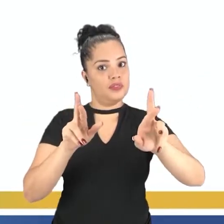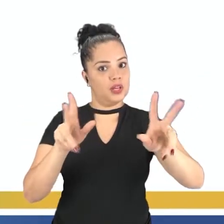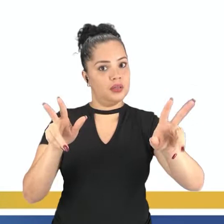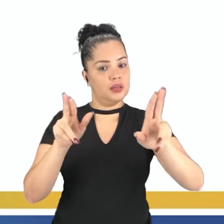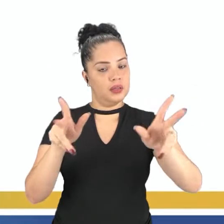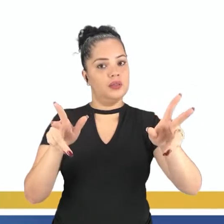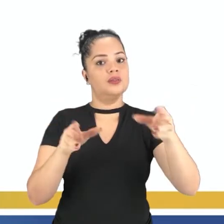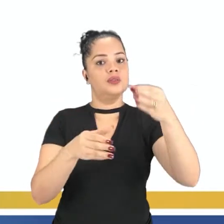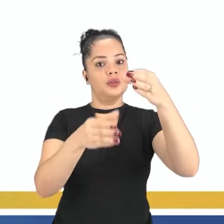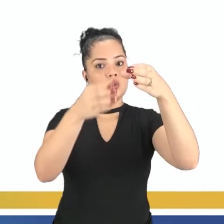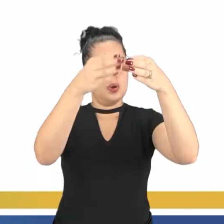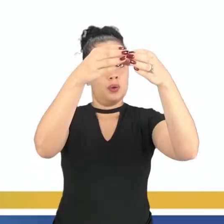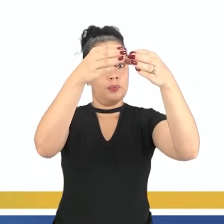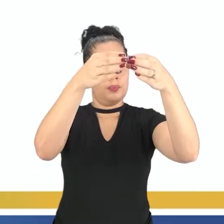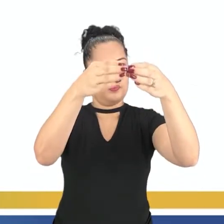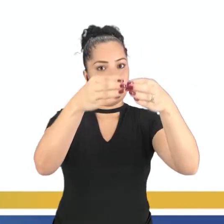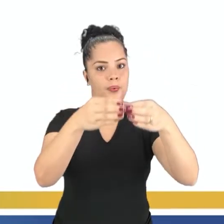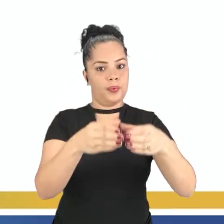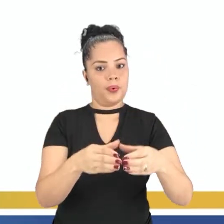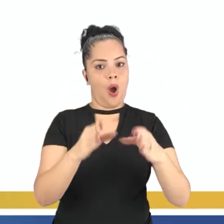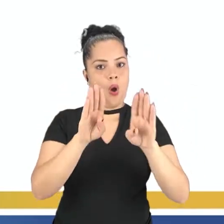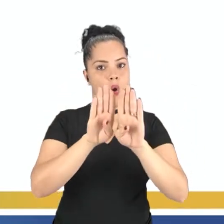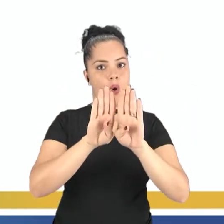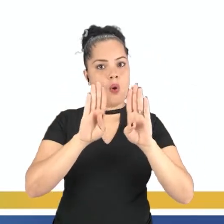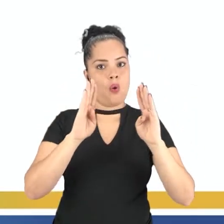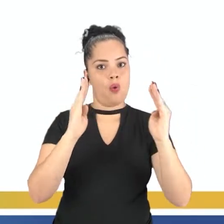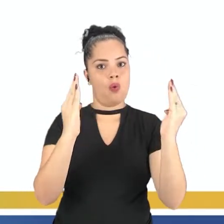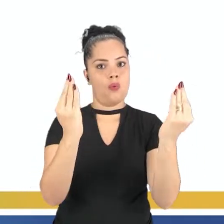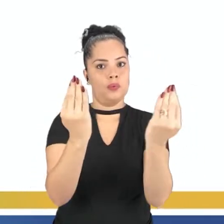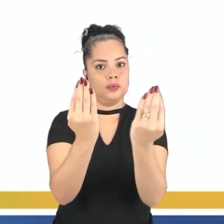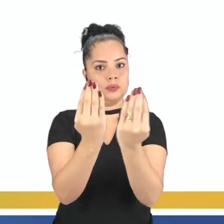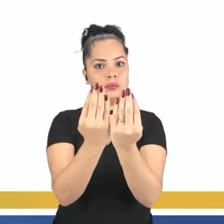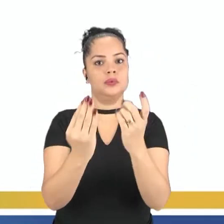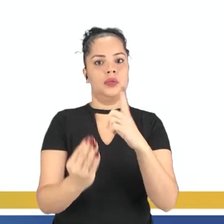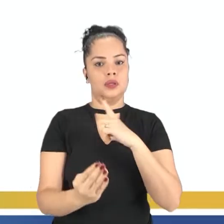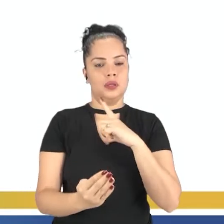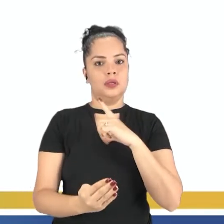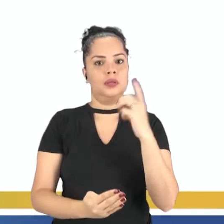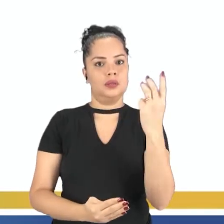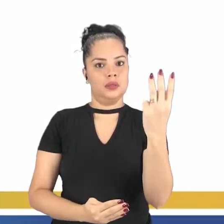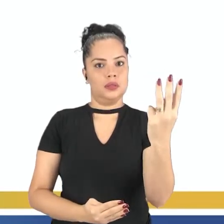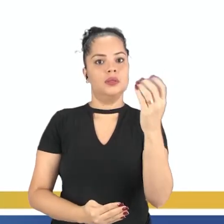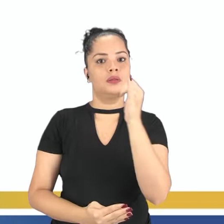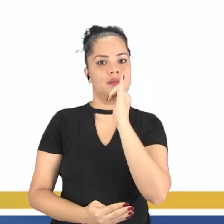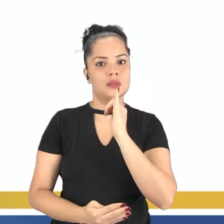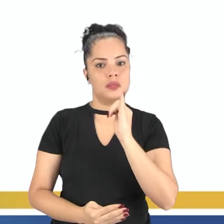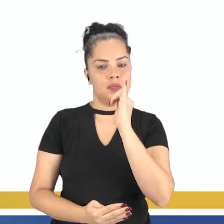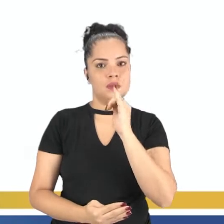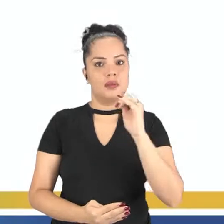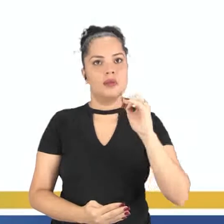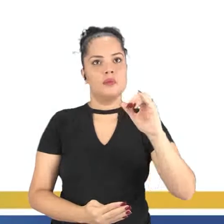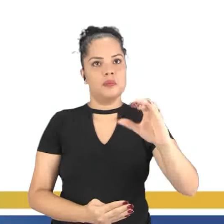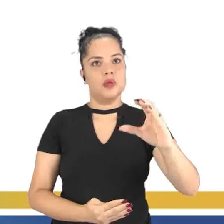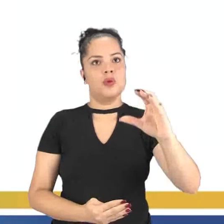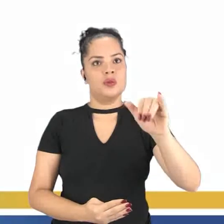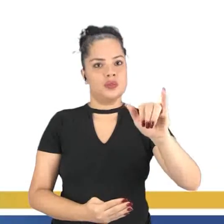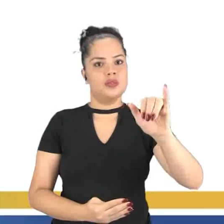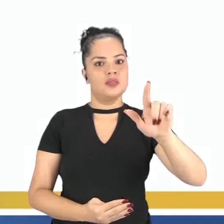por superfícies curvas. Existem três tipos de corpos redondos: cilindro, cone e